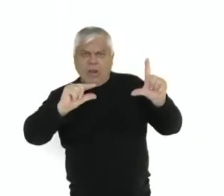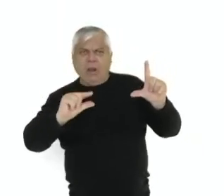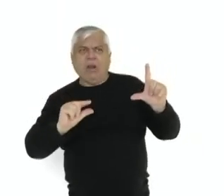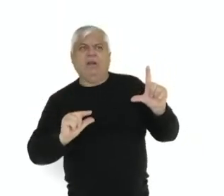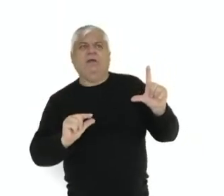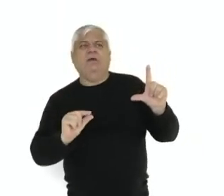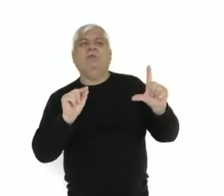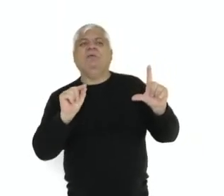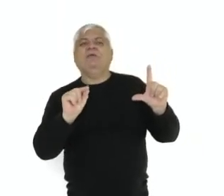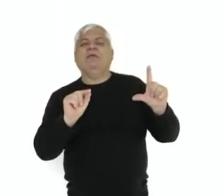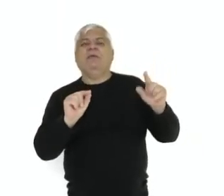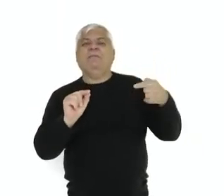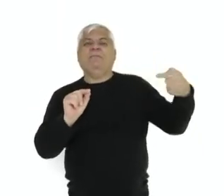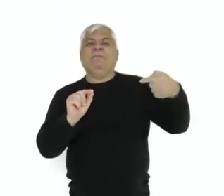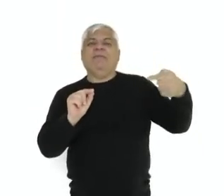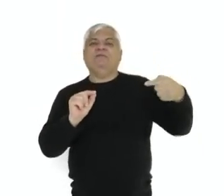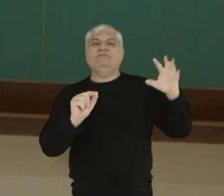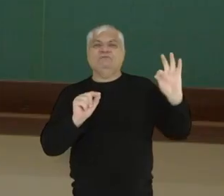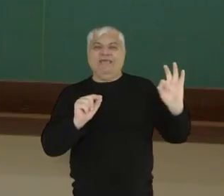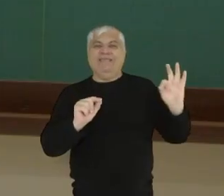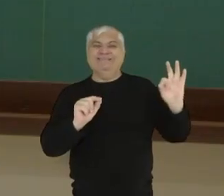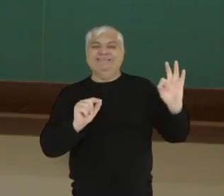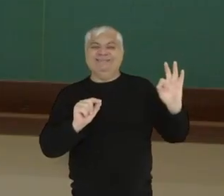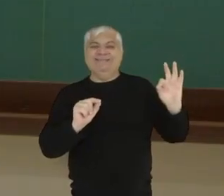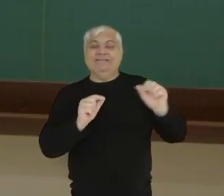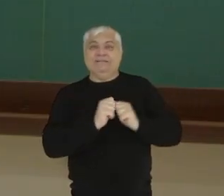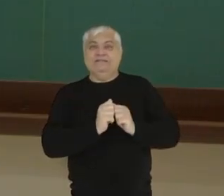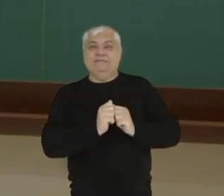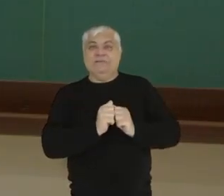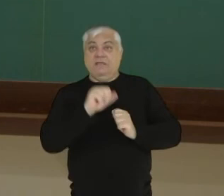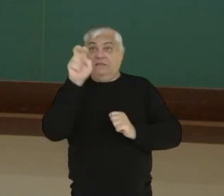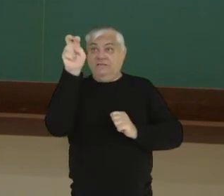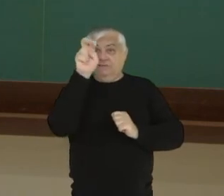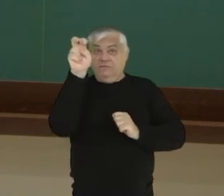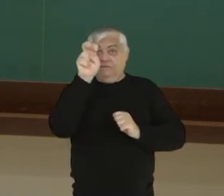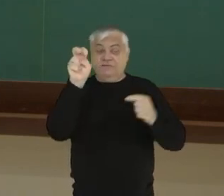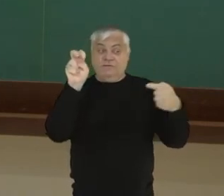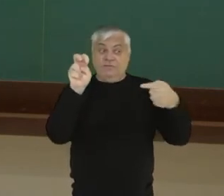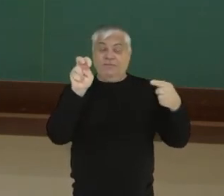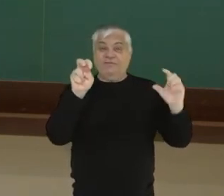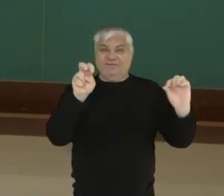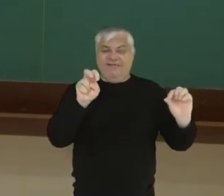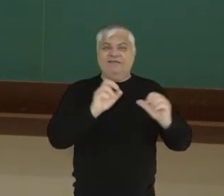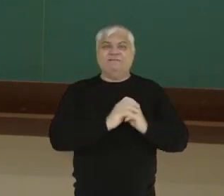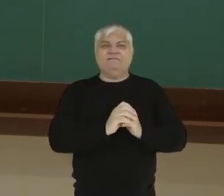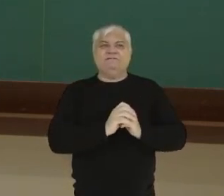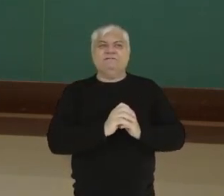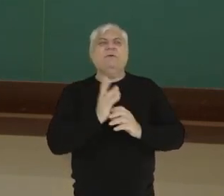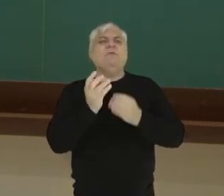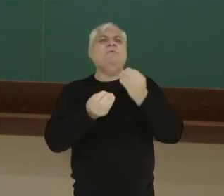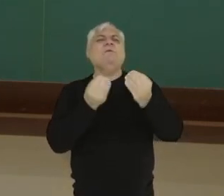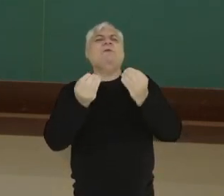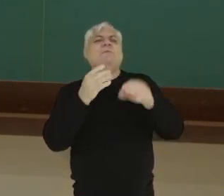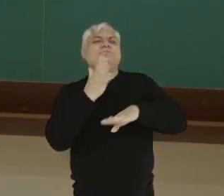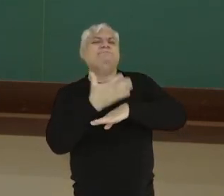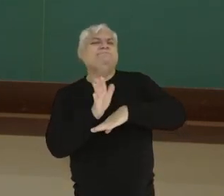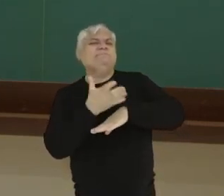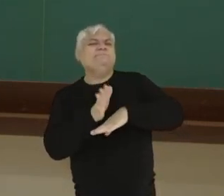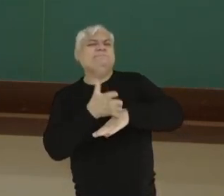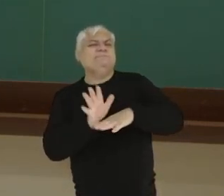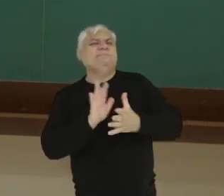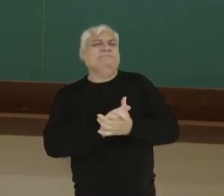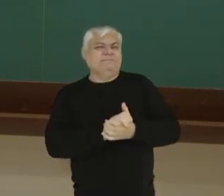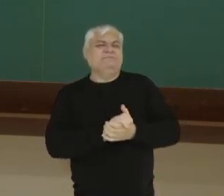muito próxima de menos 10. Então, são esses os valores de referência para nós, tá bom? Para você resolver um exercício na prática, um exercício